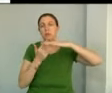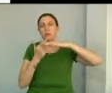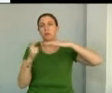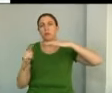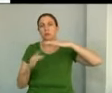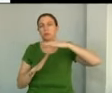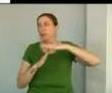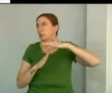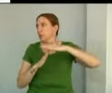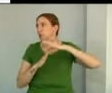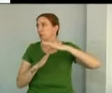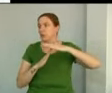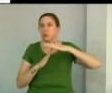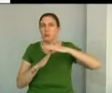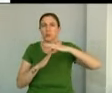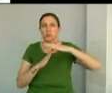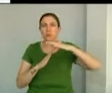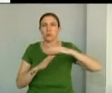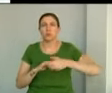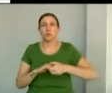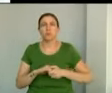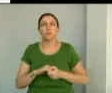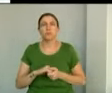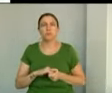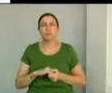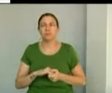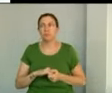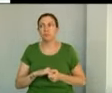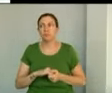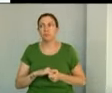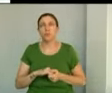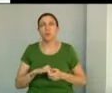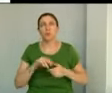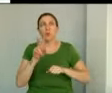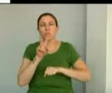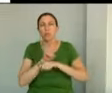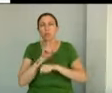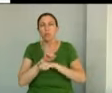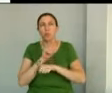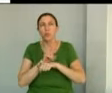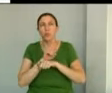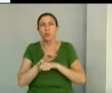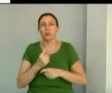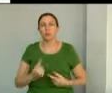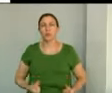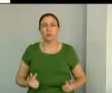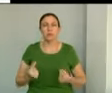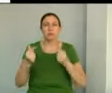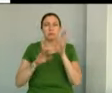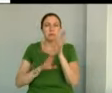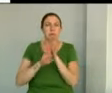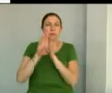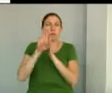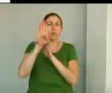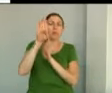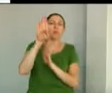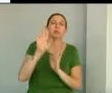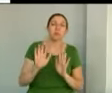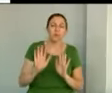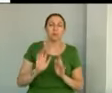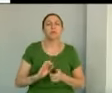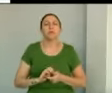só simplesmente vem um alerta para a administração, dizendo, olha, cuidado, a despesa com o pessoal está aumentando, né? Não tem nenhuma